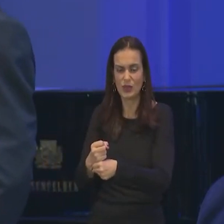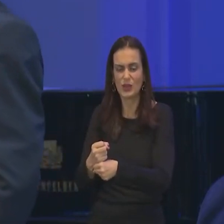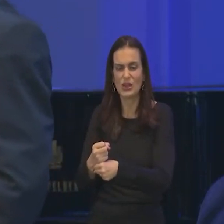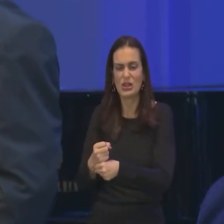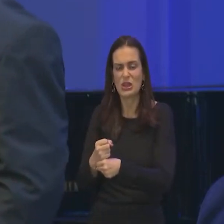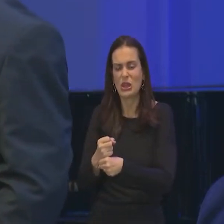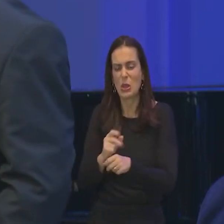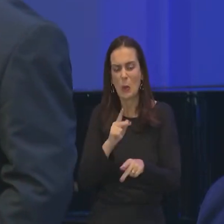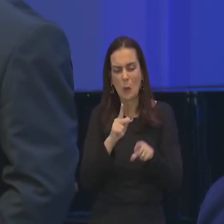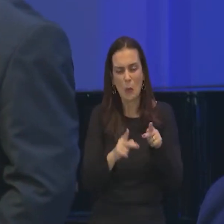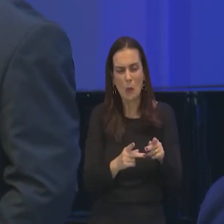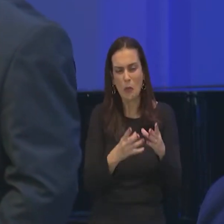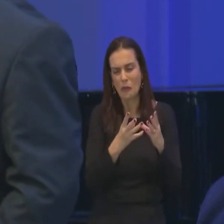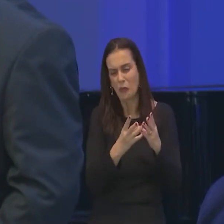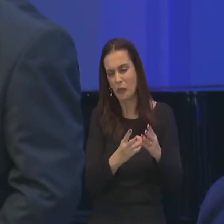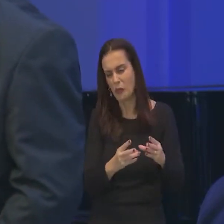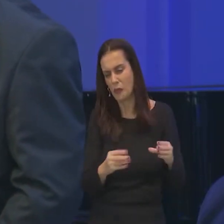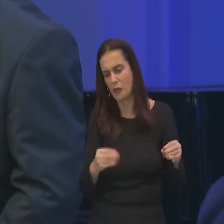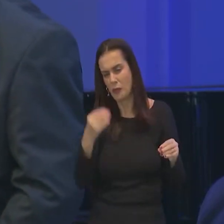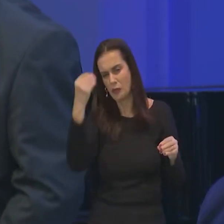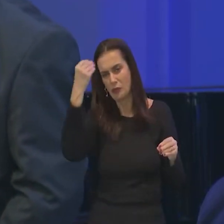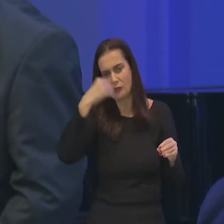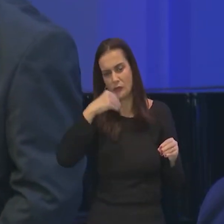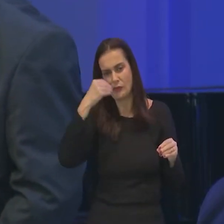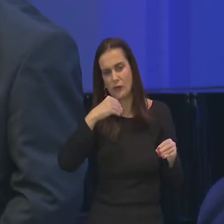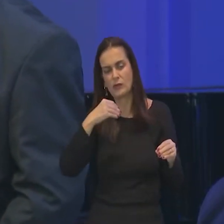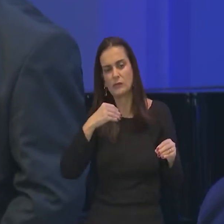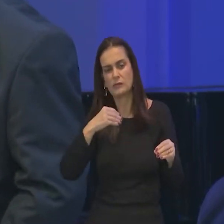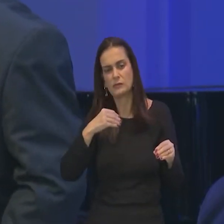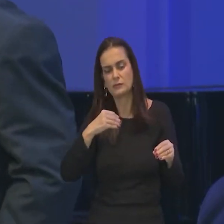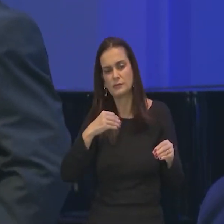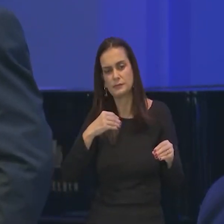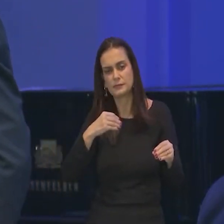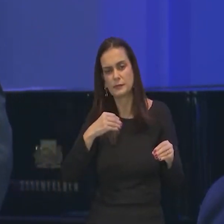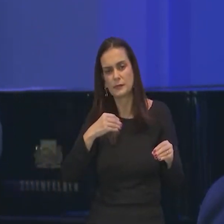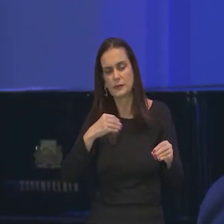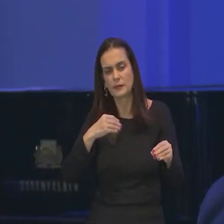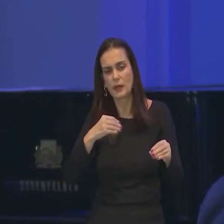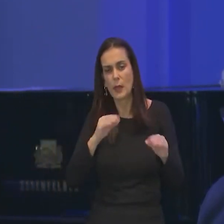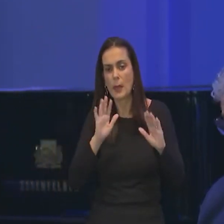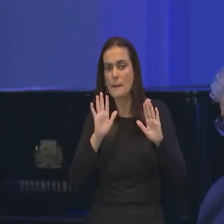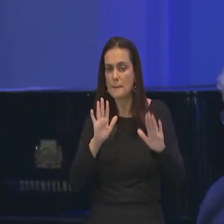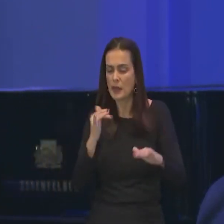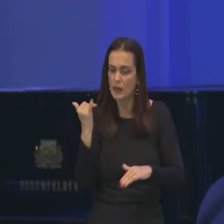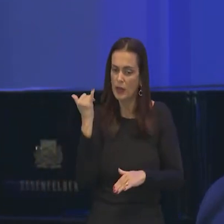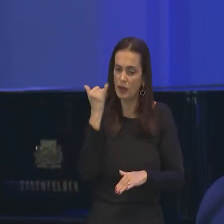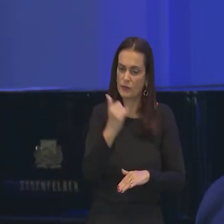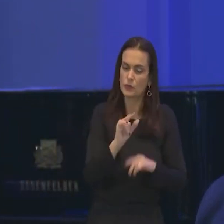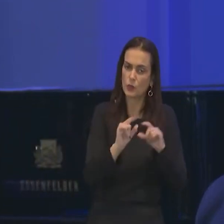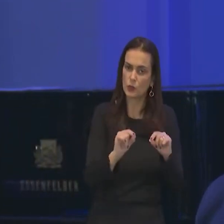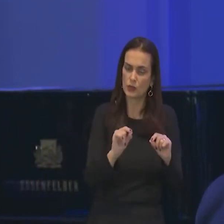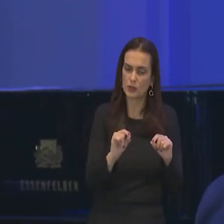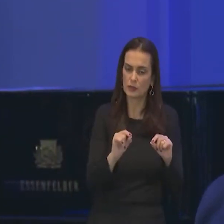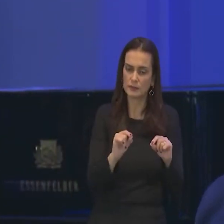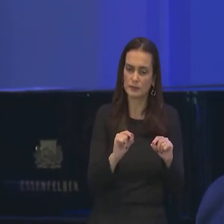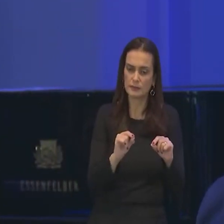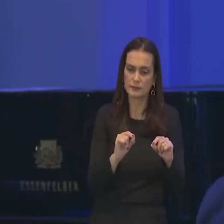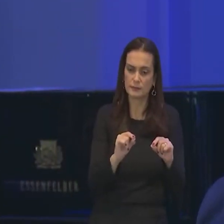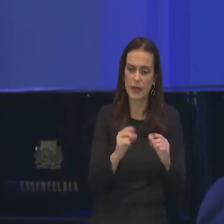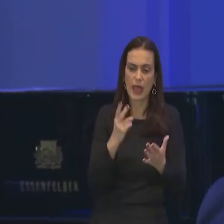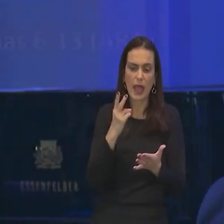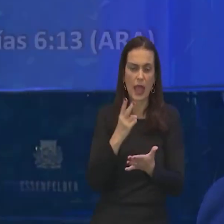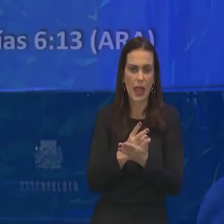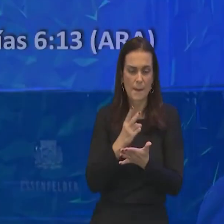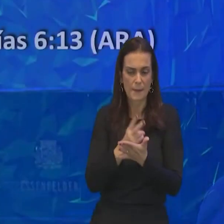povo, daquela proposta inicial que Deus tinha para algo extraordinário. Mas ele disse o seguinte: ainda